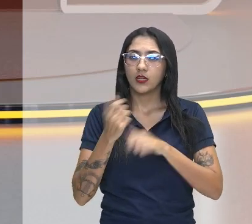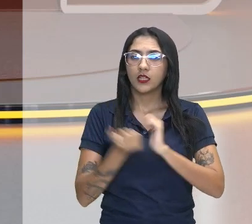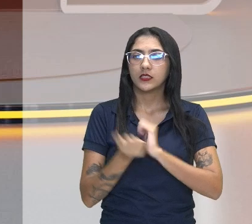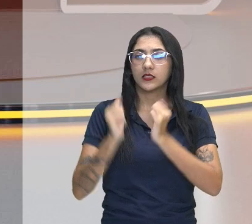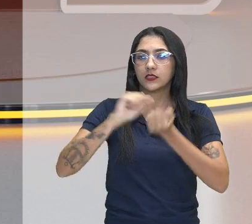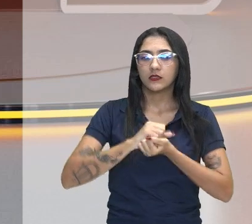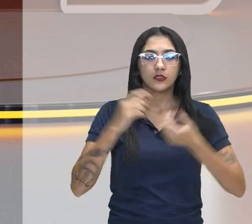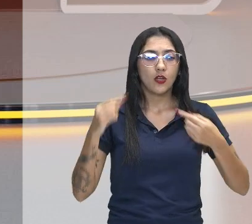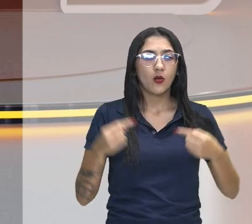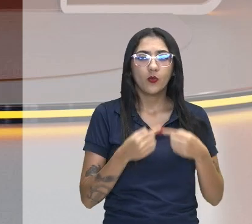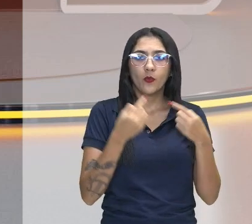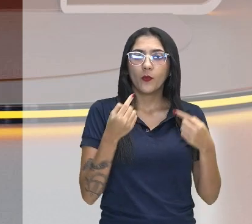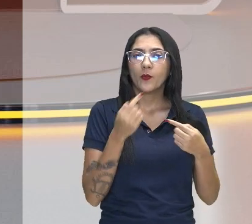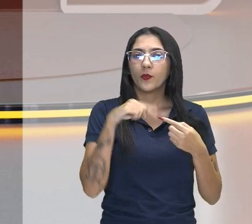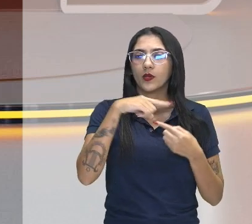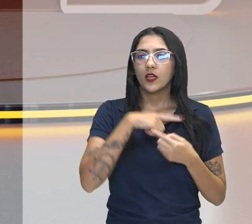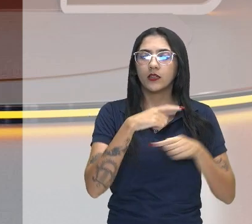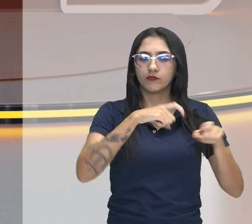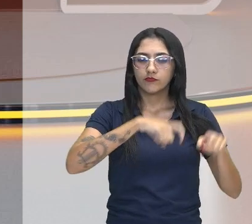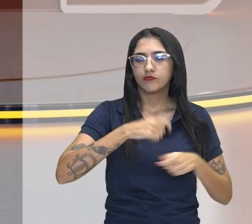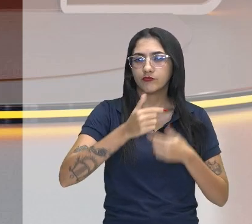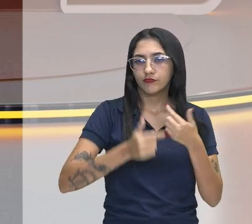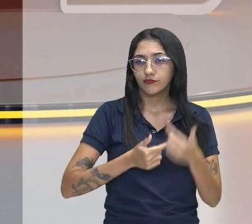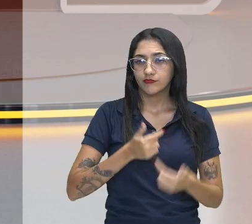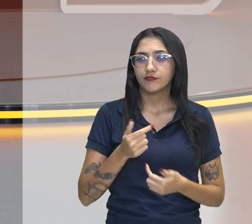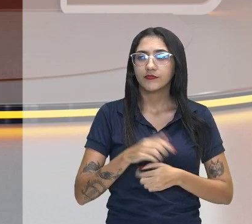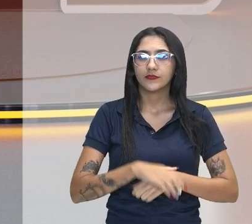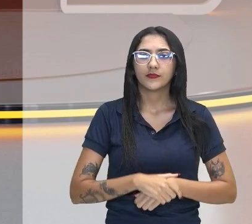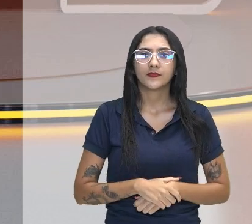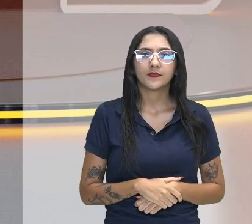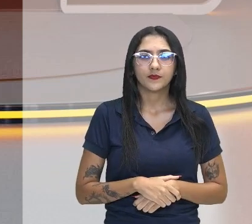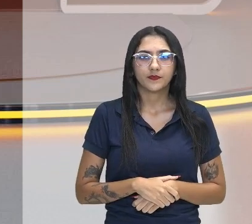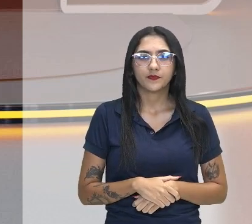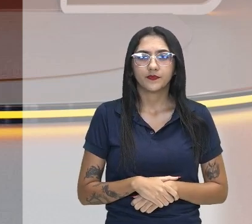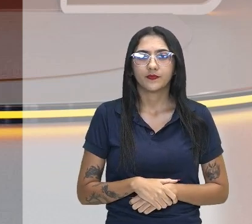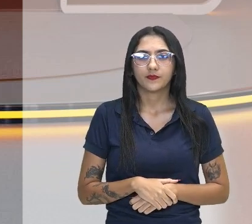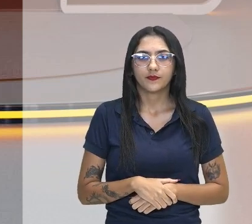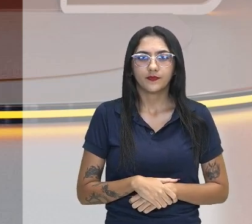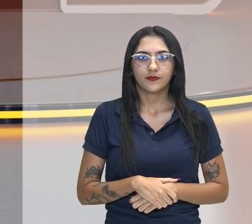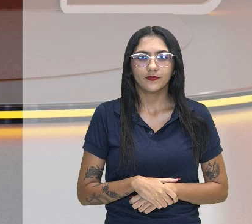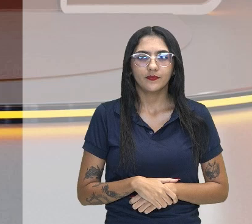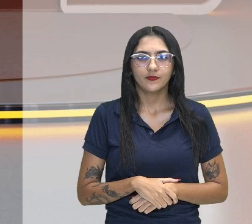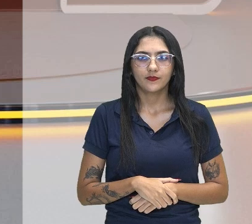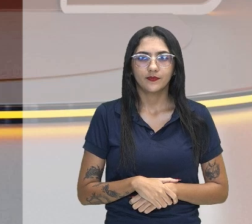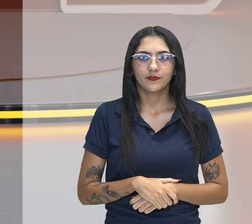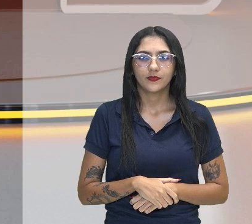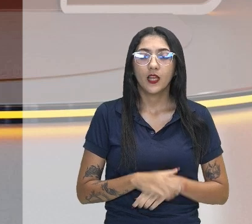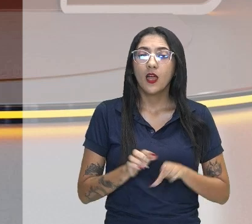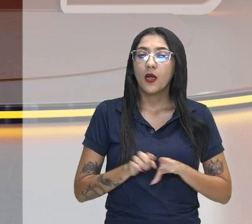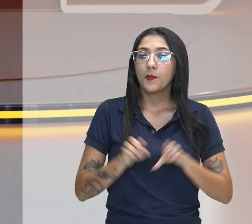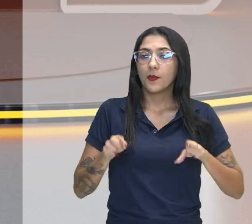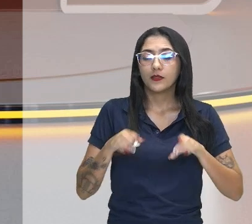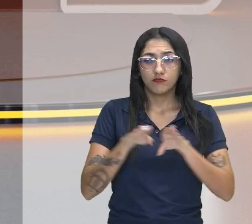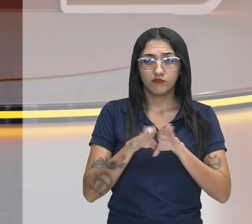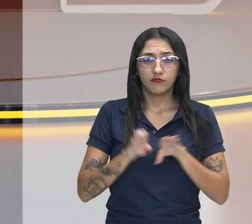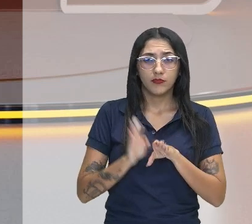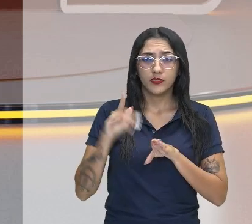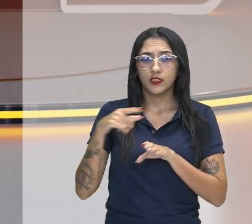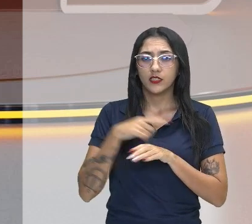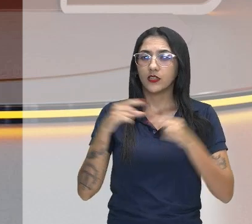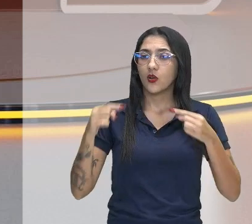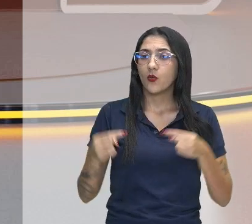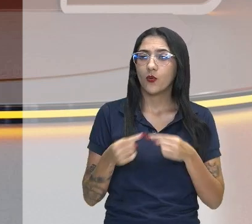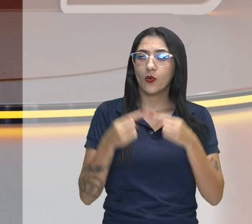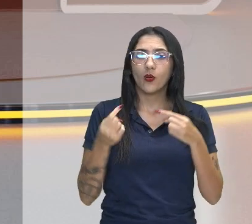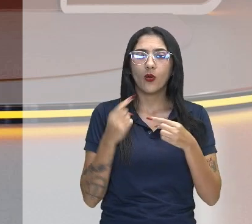essa agricultura intensiva, tá bom? Mas, além, né, desse sistema agrícola voltado à produção intensiva